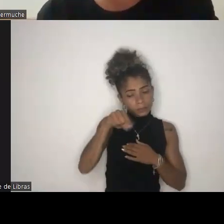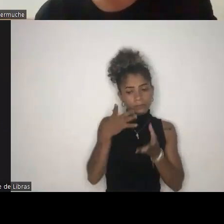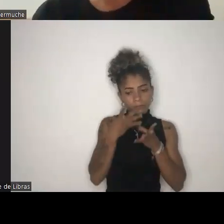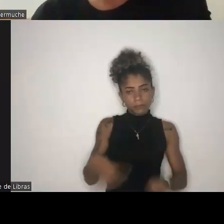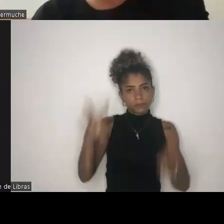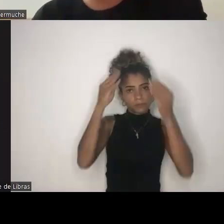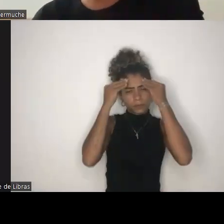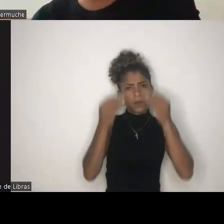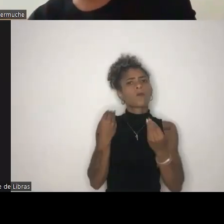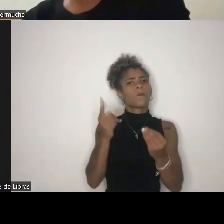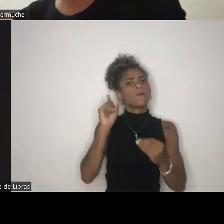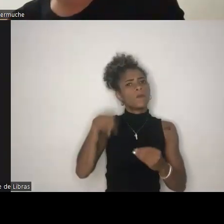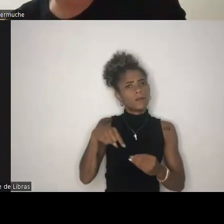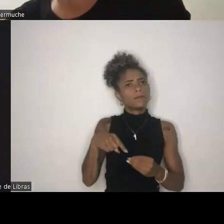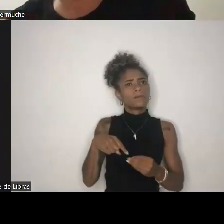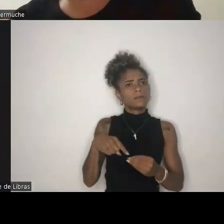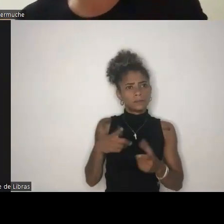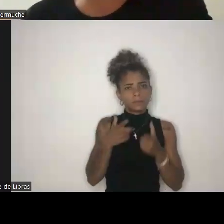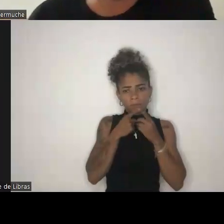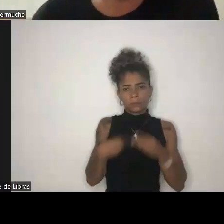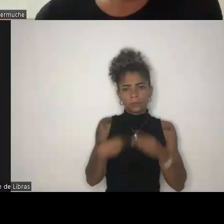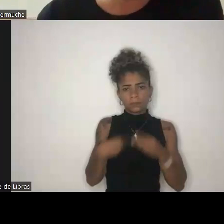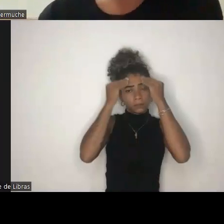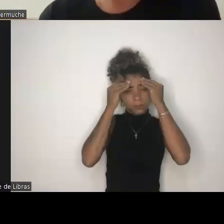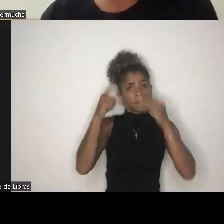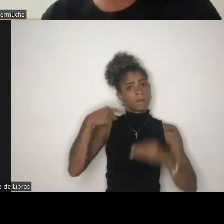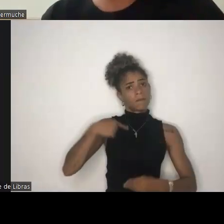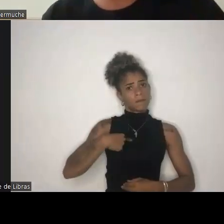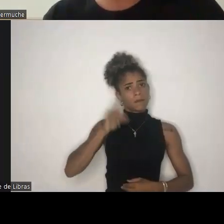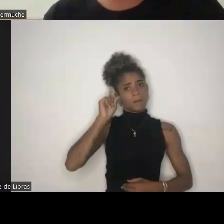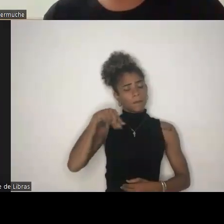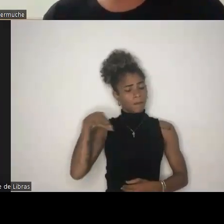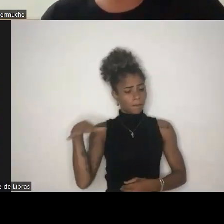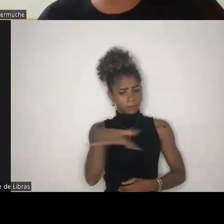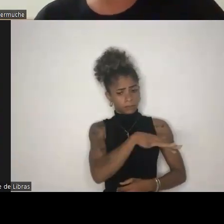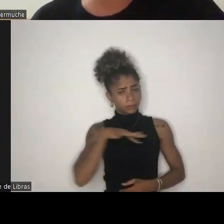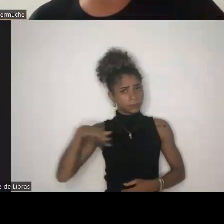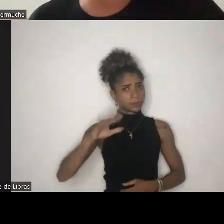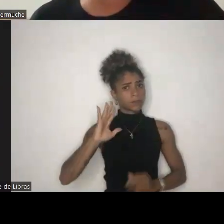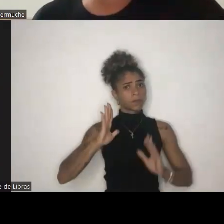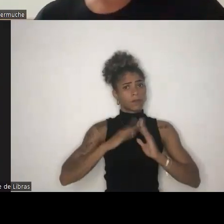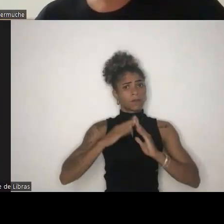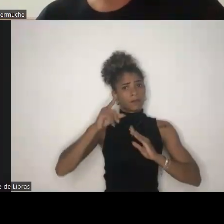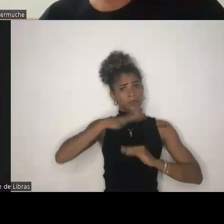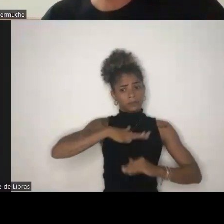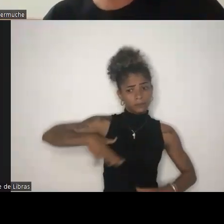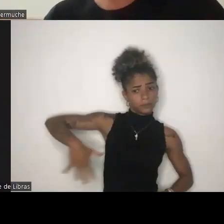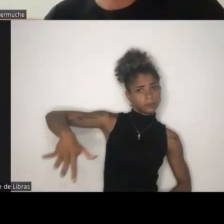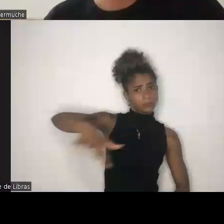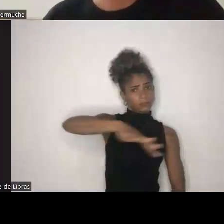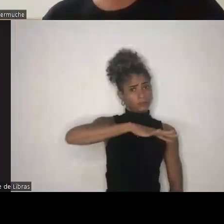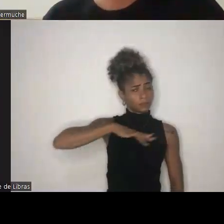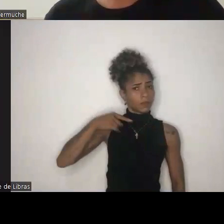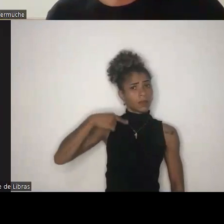ambiente meu ambiente era um ambiente assim olha Soturno era eu morava dentro desse Ateliê então assim